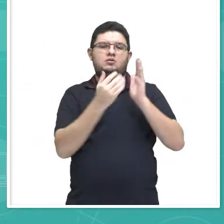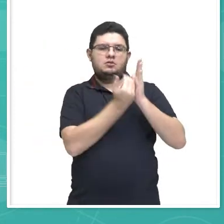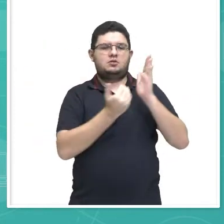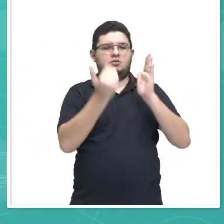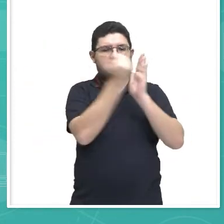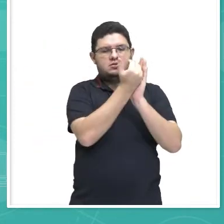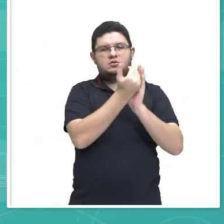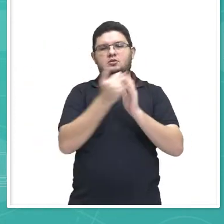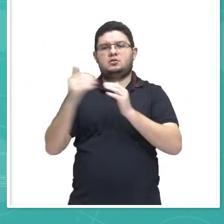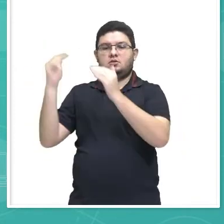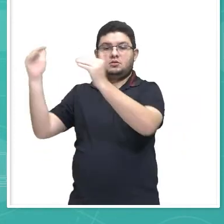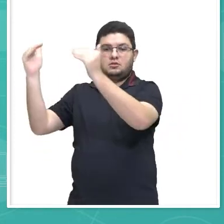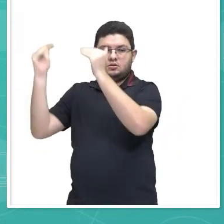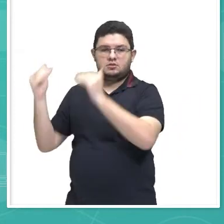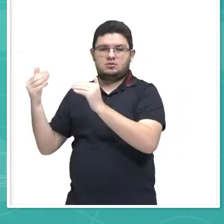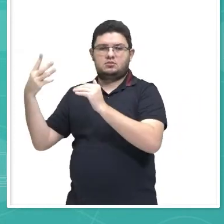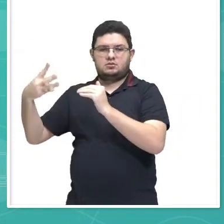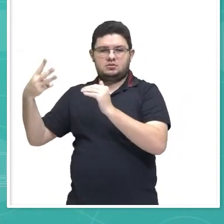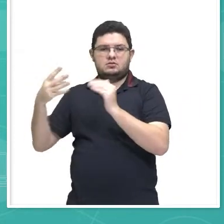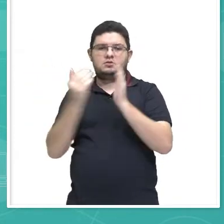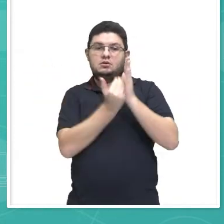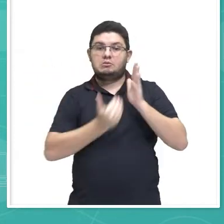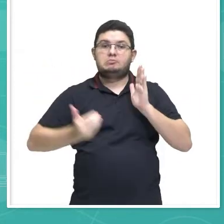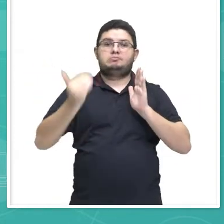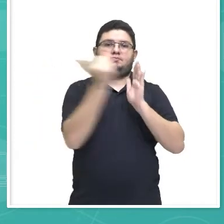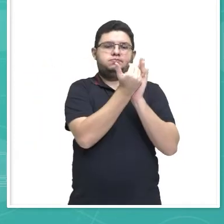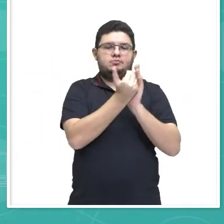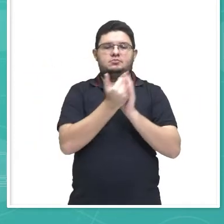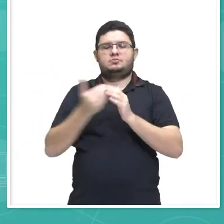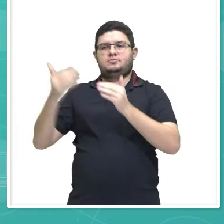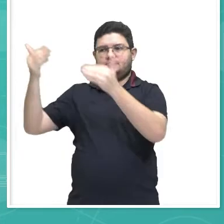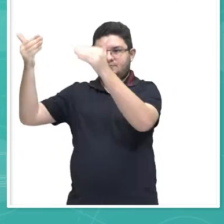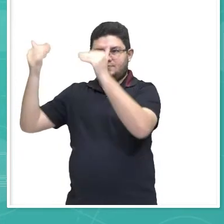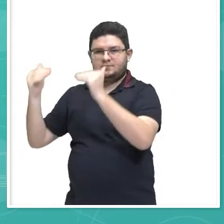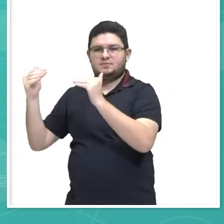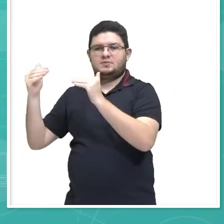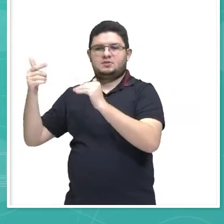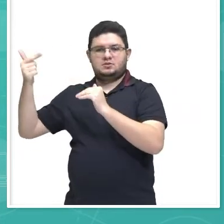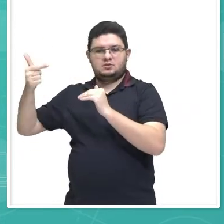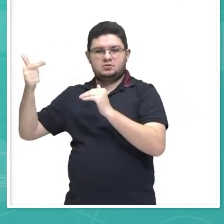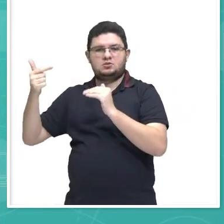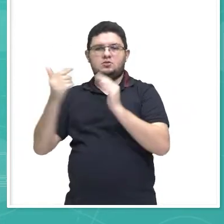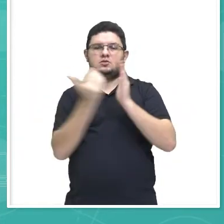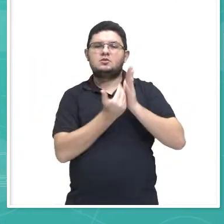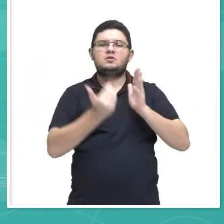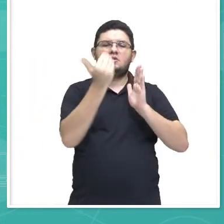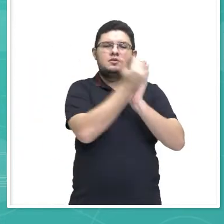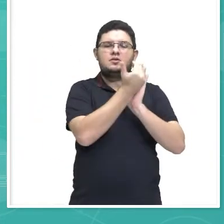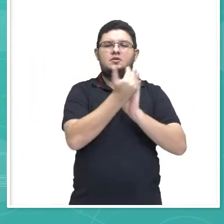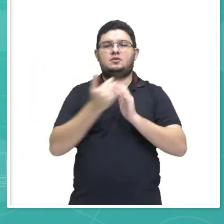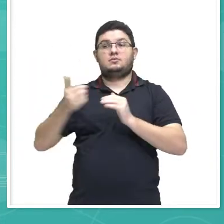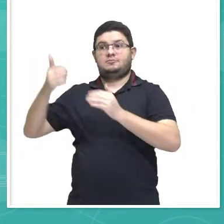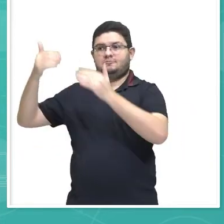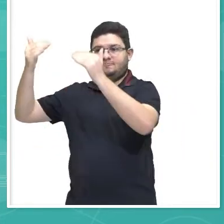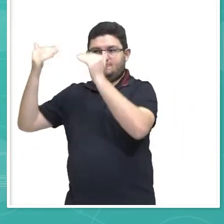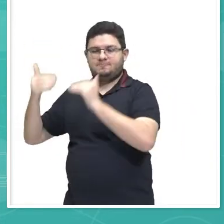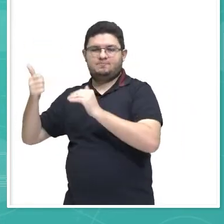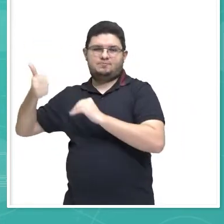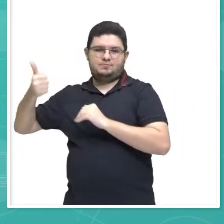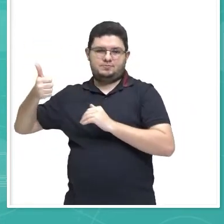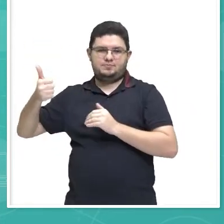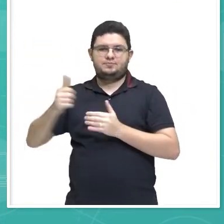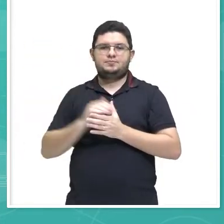nessa ordem que vocês estão vendo aí na tabela. Após o primeiro Kyu, depois da faixa marrom, então o